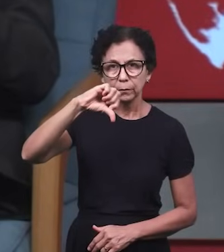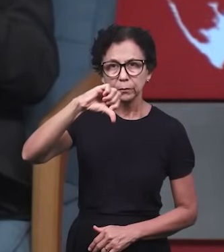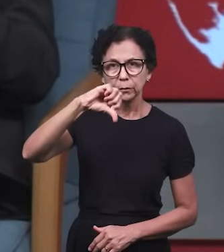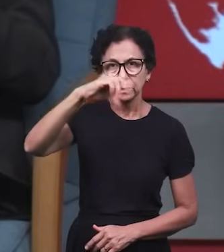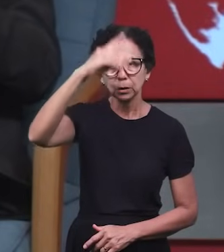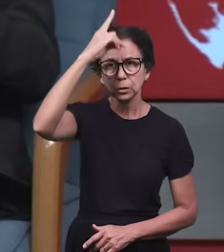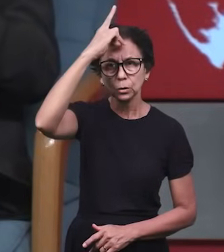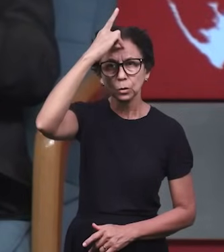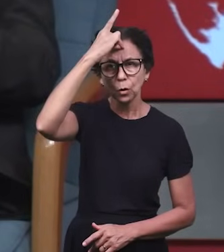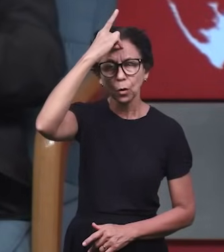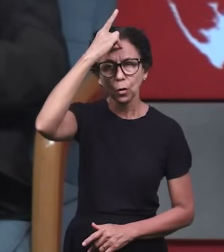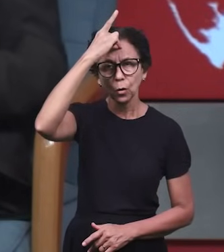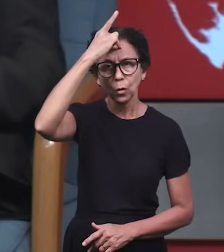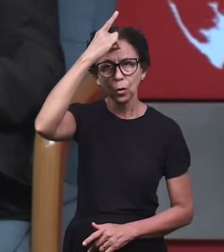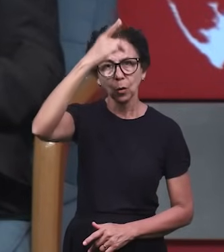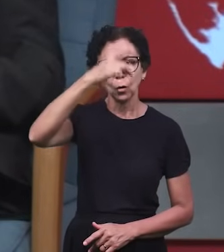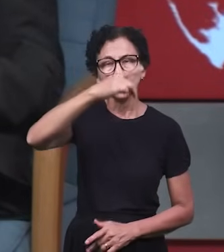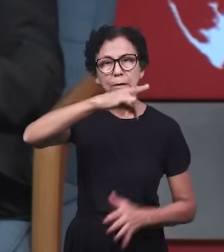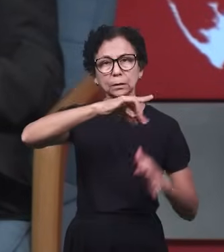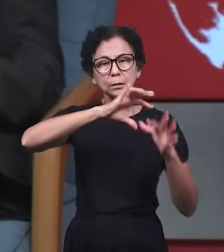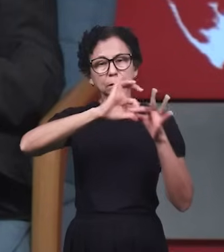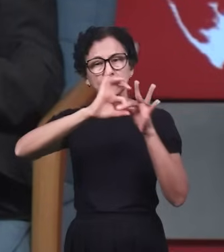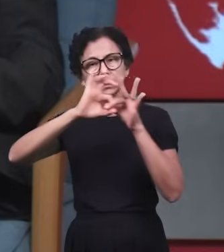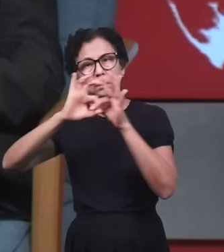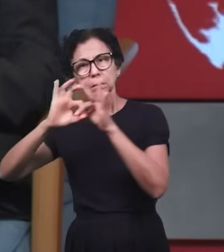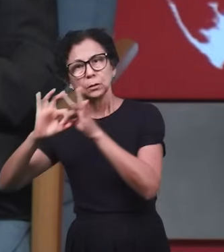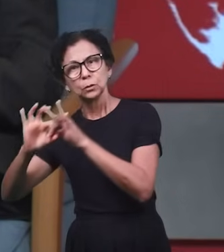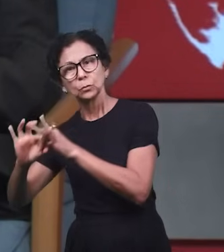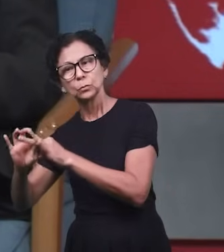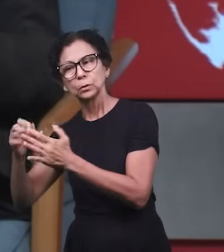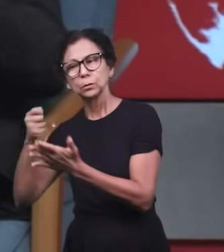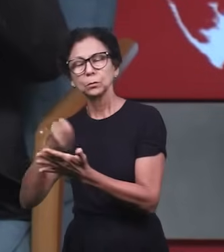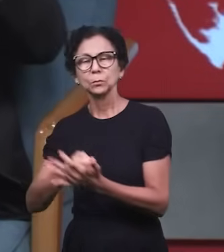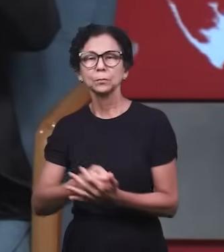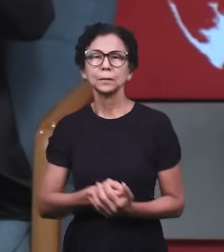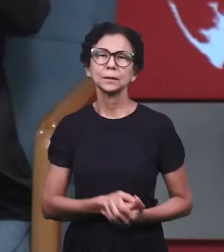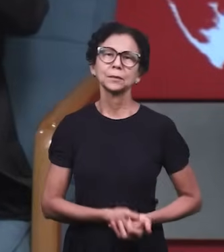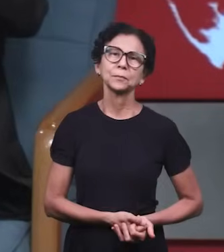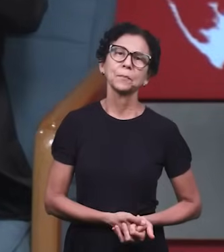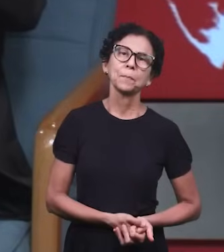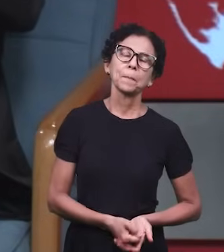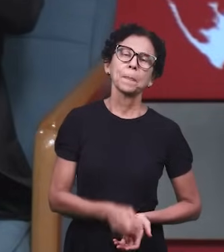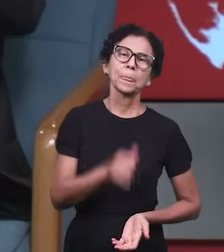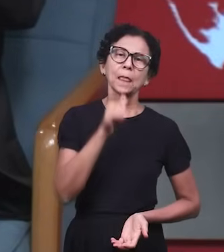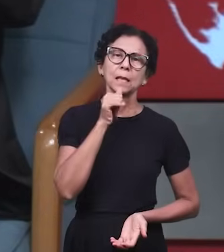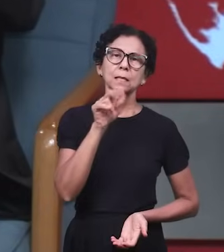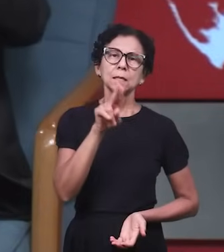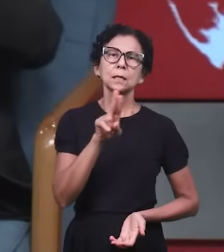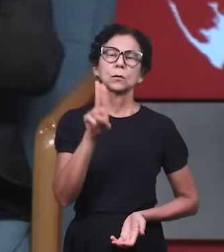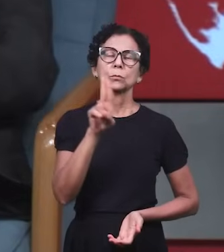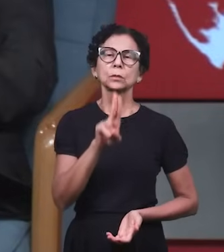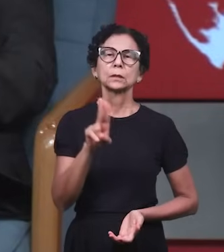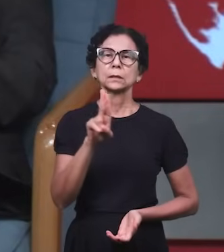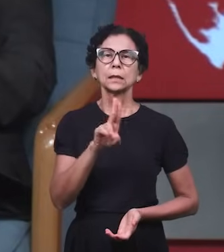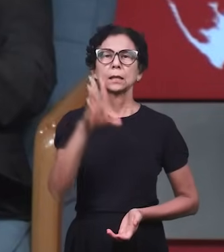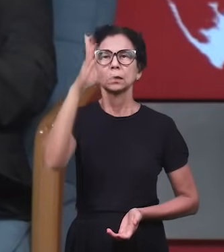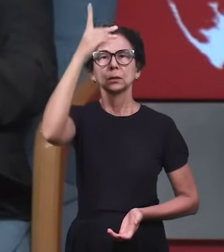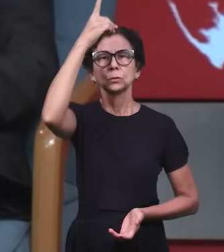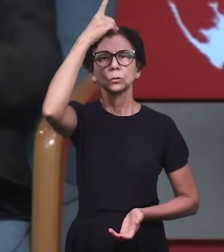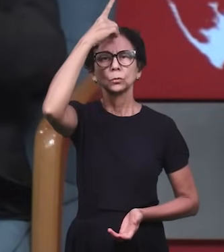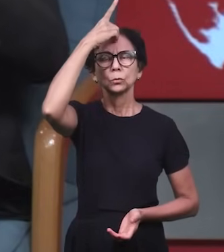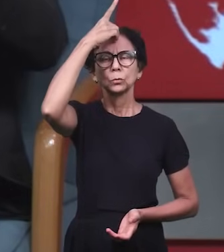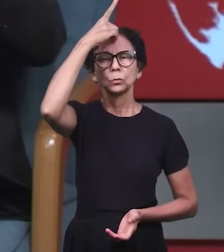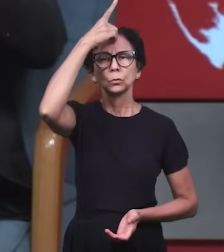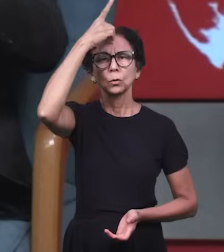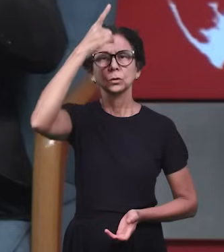se completam na vida da igreja. Você, às vezes, é usado no dom de ciências,